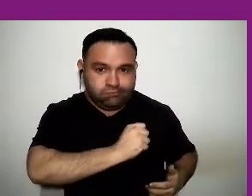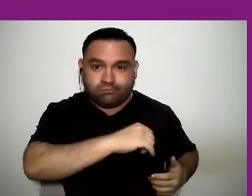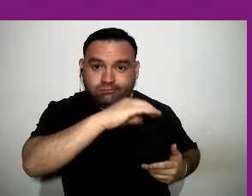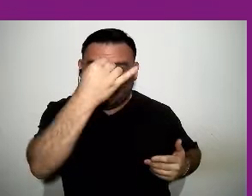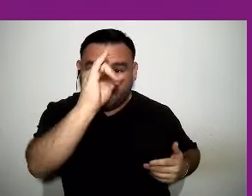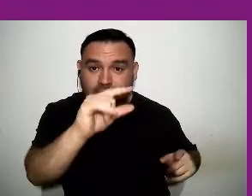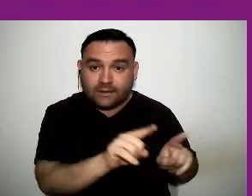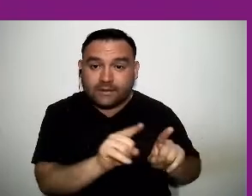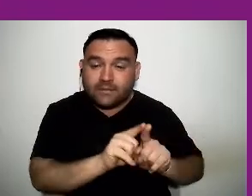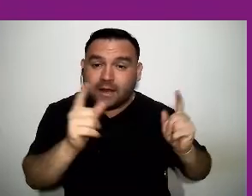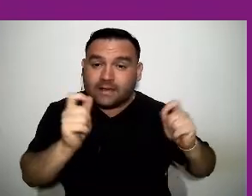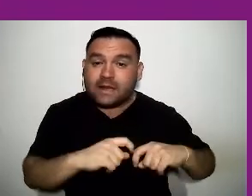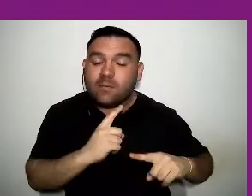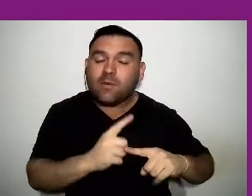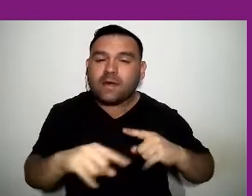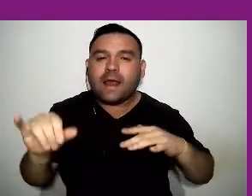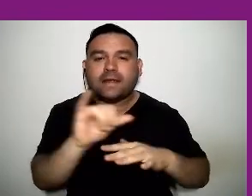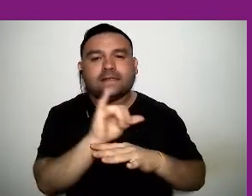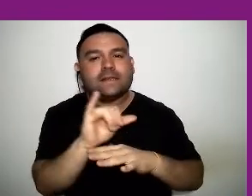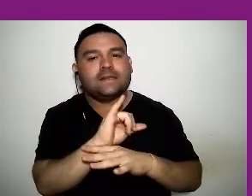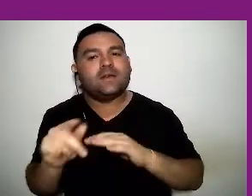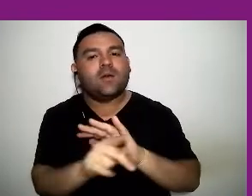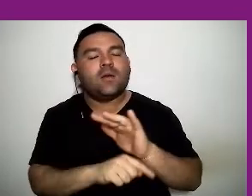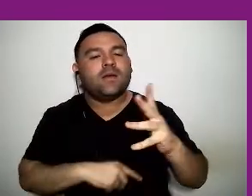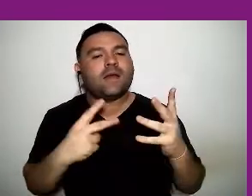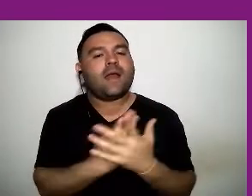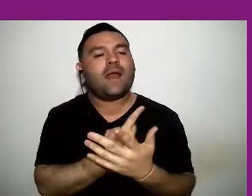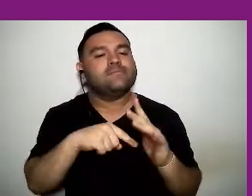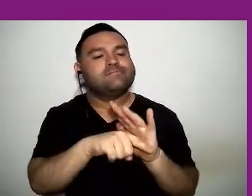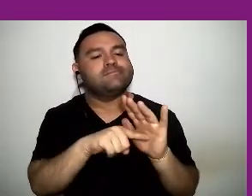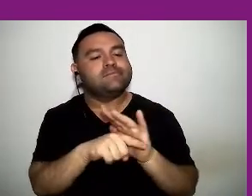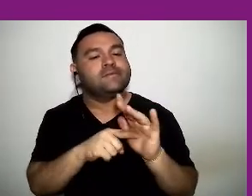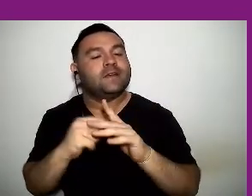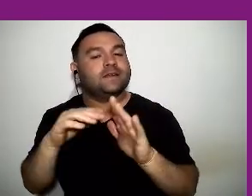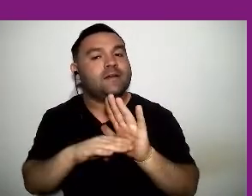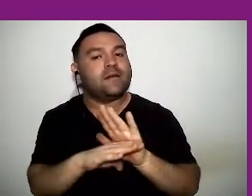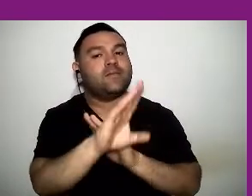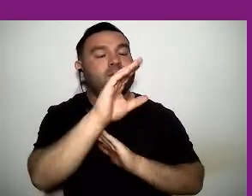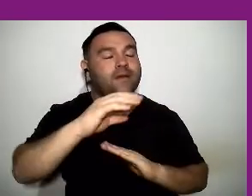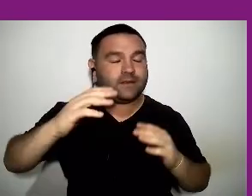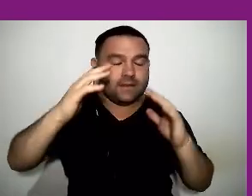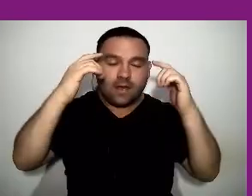acarretar, em função da estratégia ventilatória errônea, o aumento da pressão